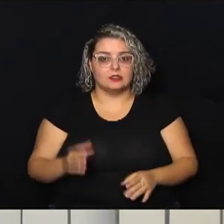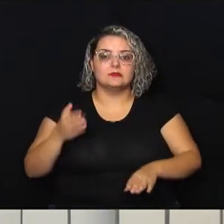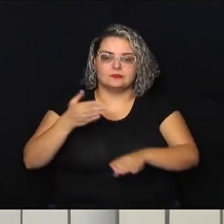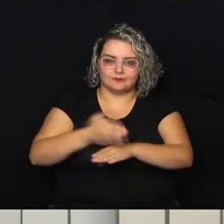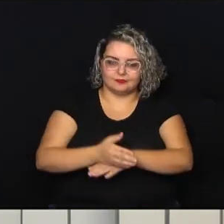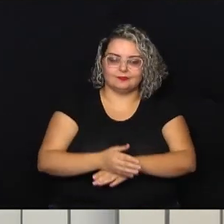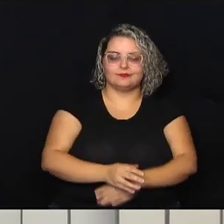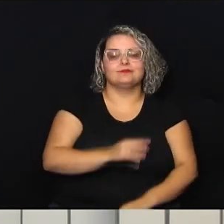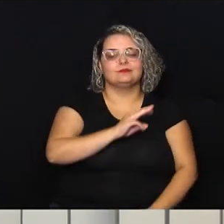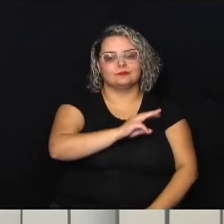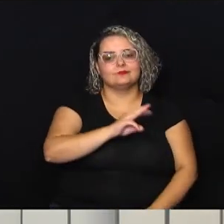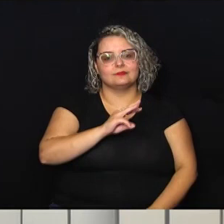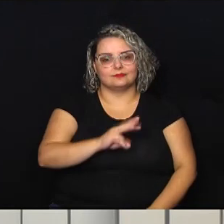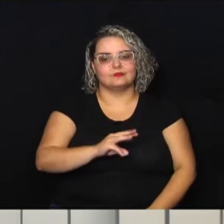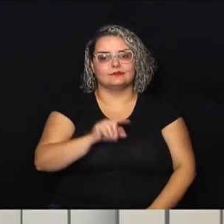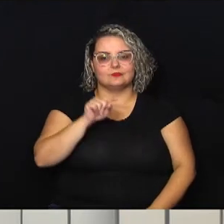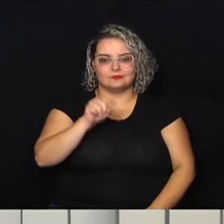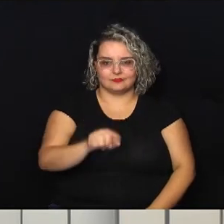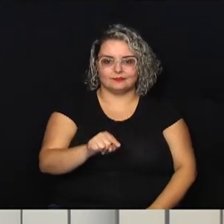site